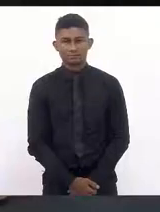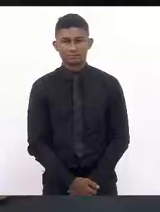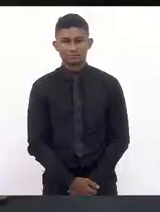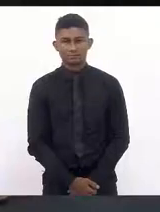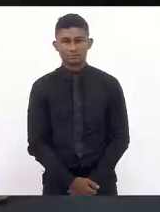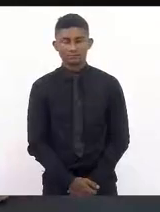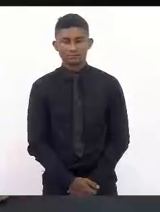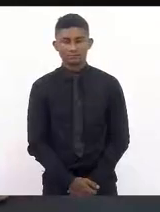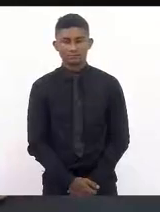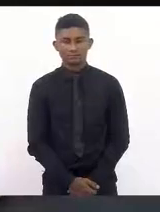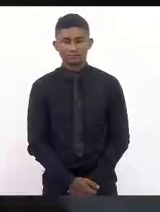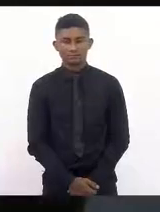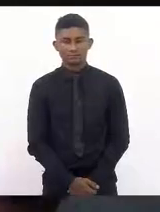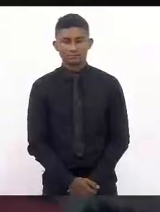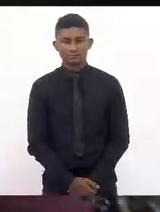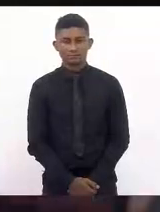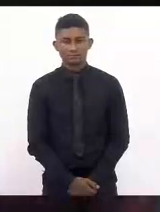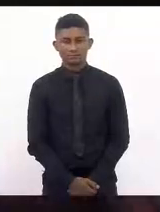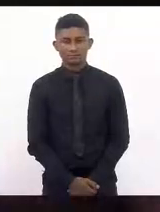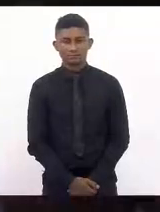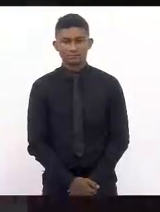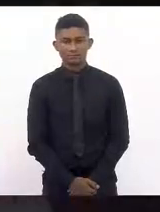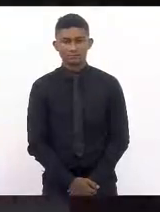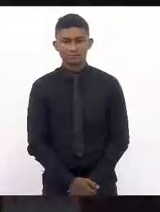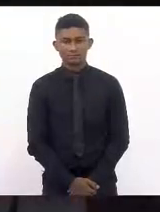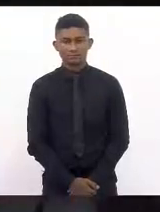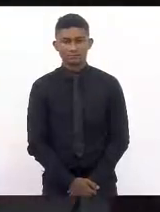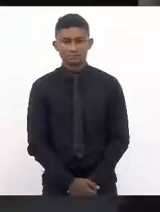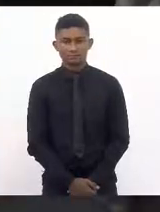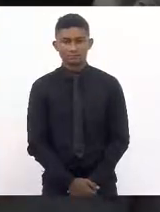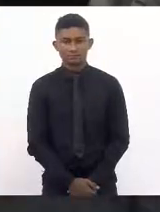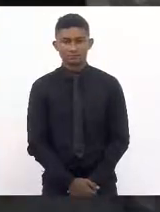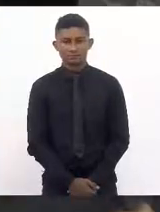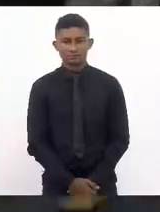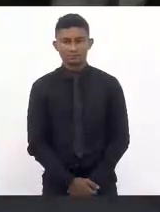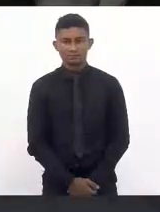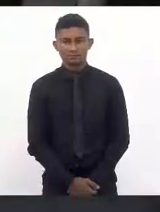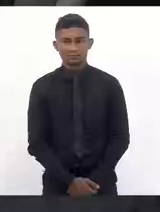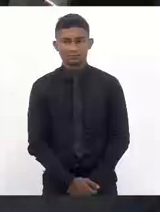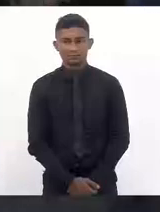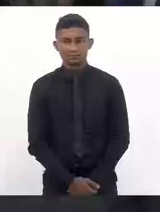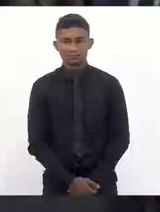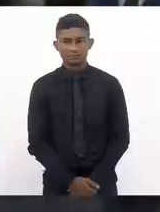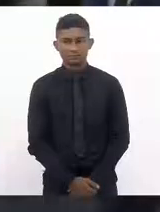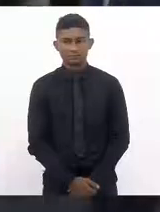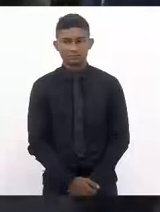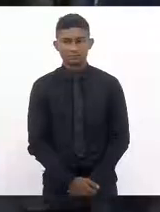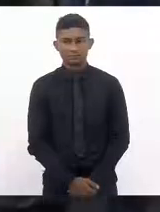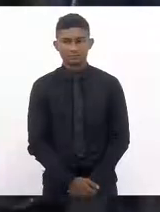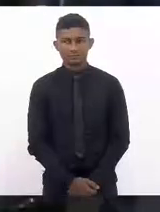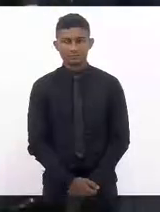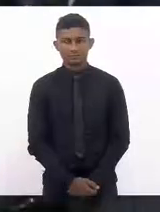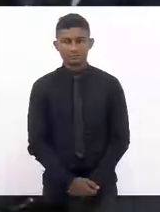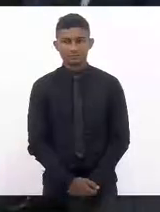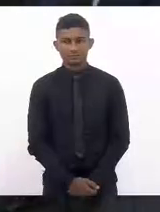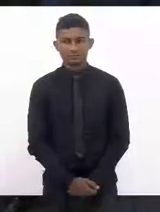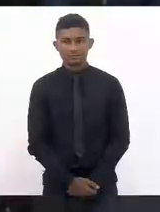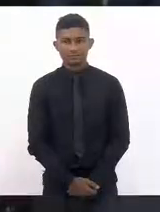E aí E aí E aí